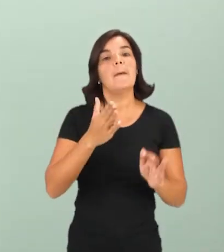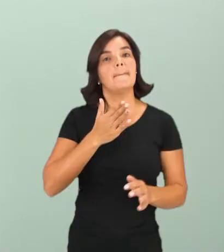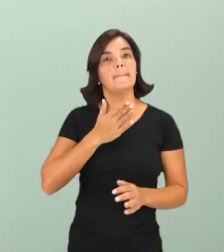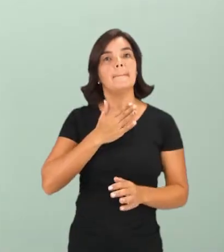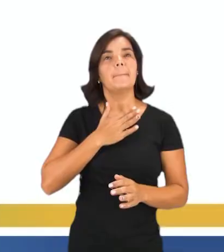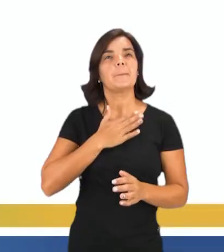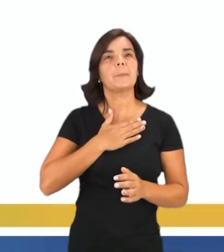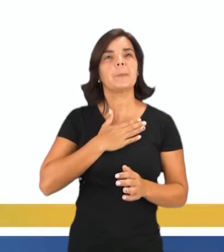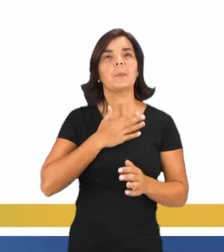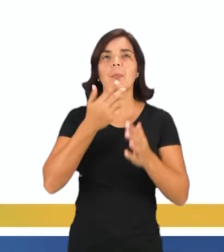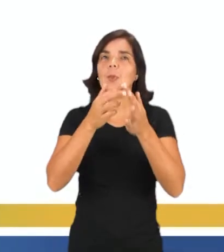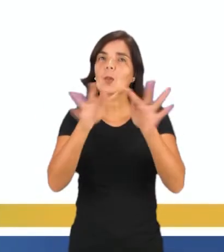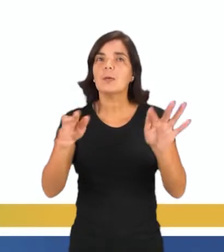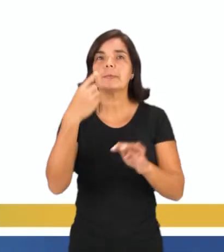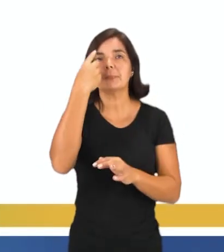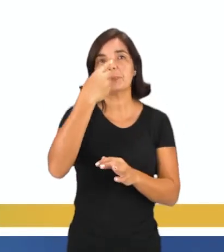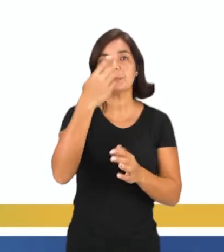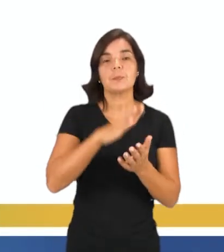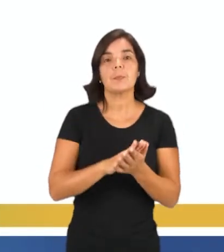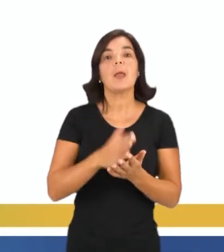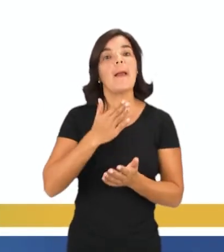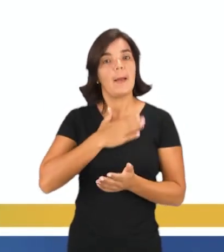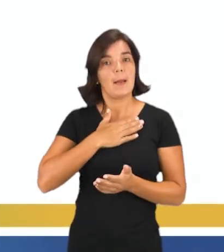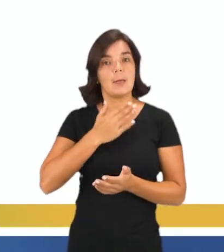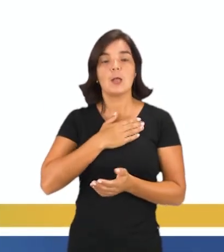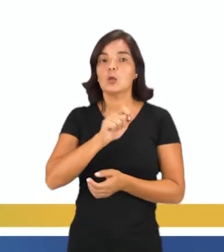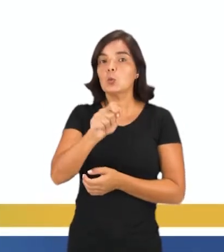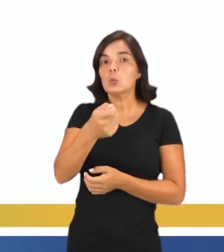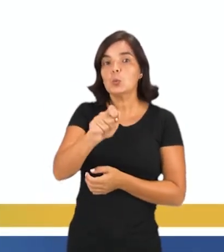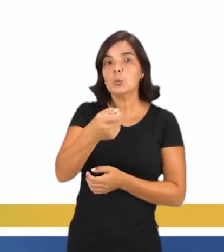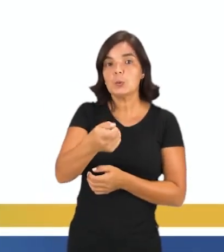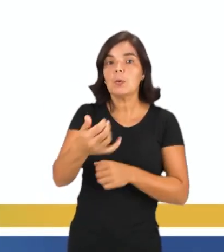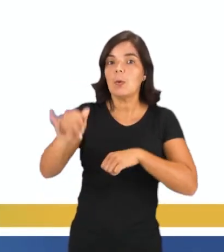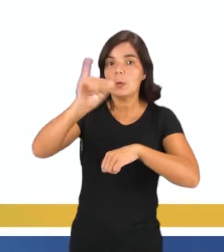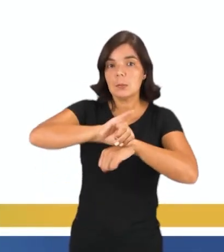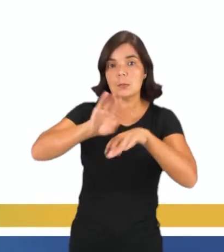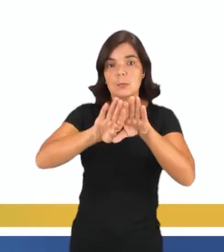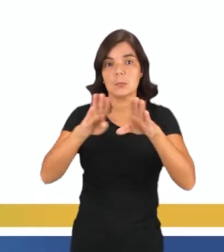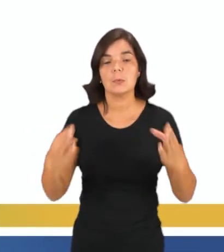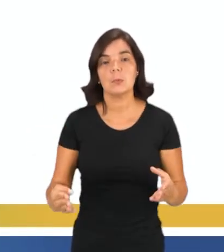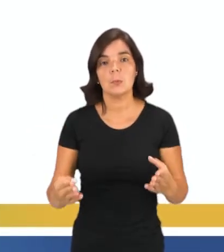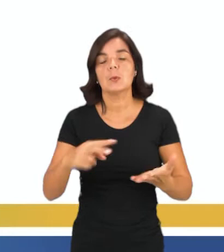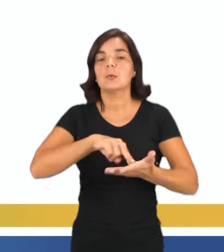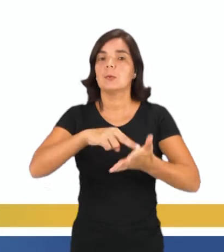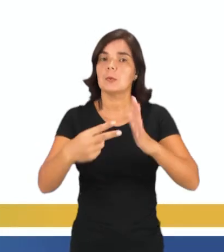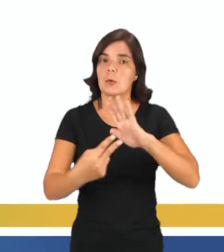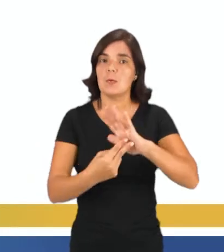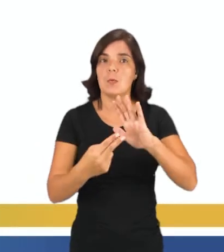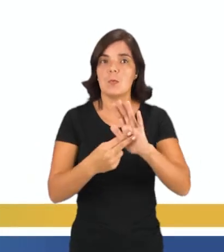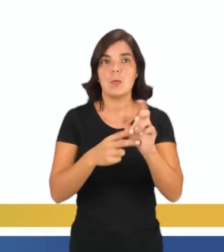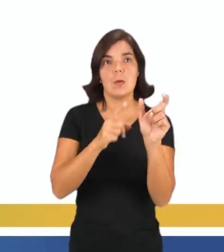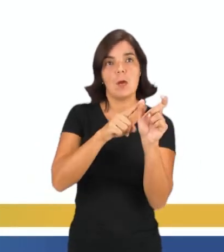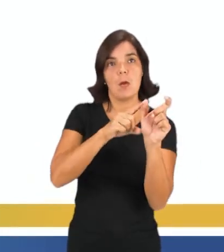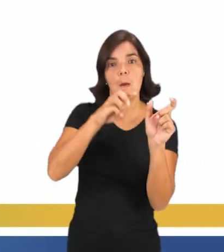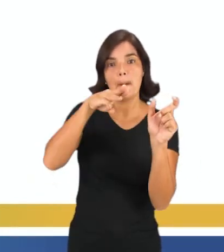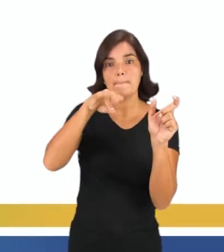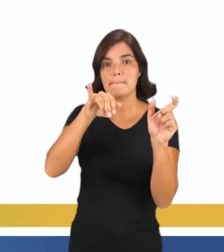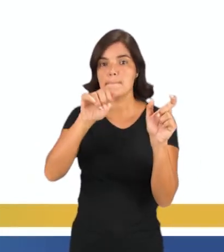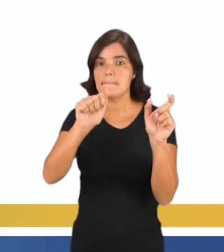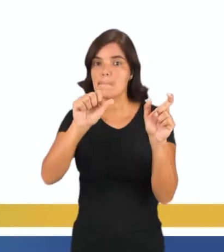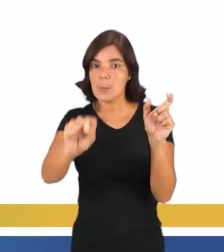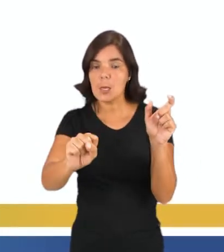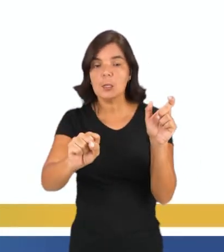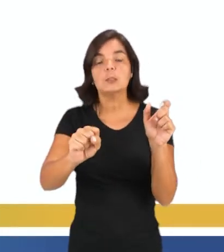minhas as chaves que estão em cima da mesa? São minhas essas chaves que estão aí em cima da mesa? Ou seja, entre a palavra minhas, que é o meu